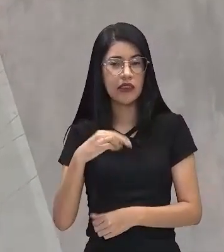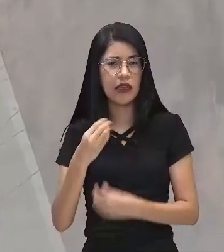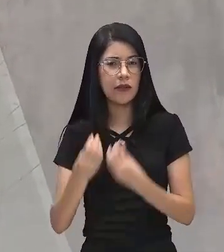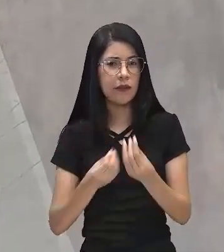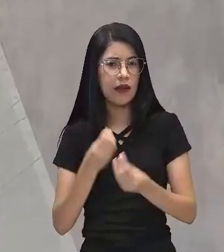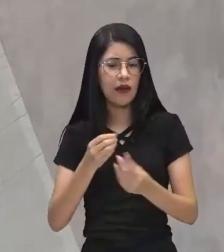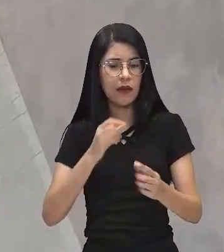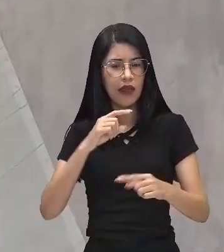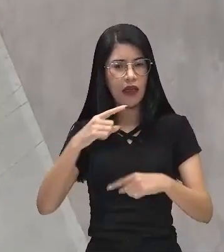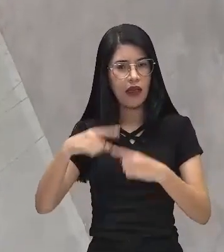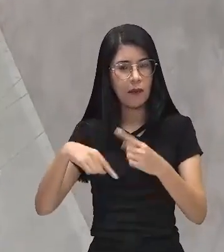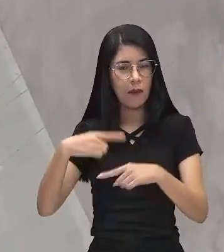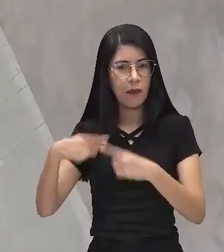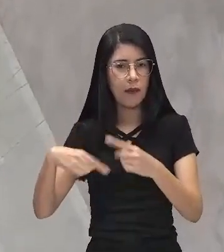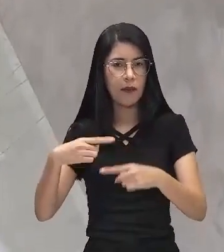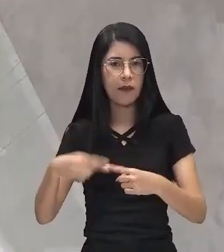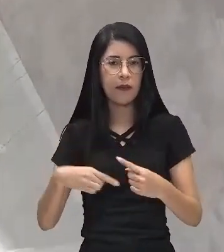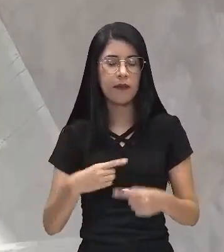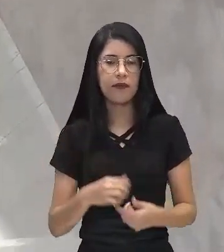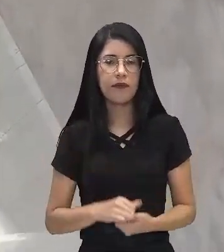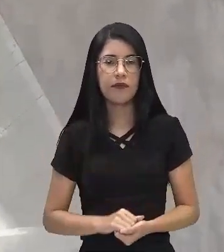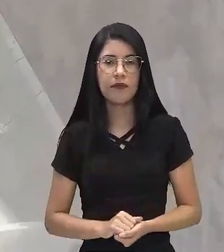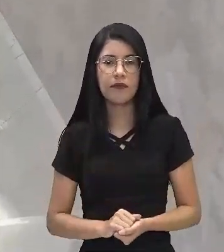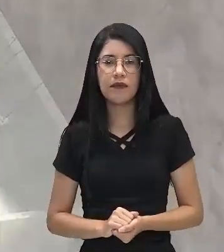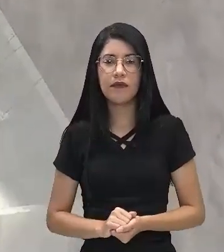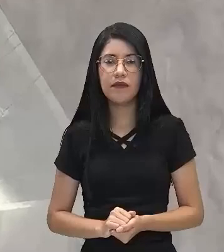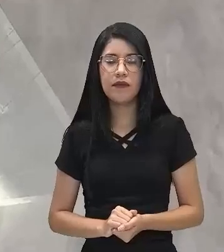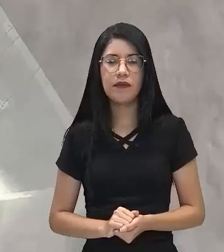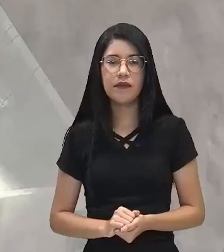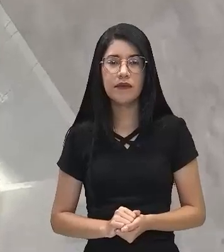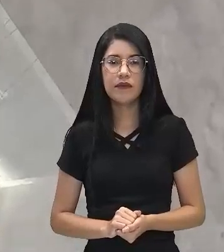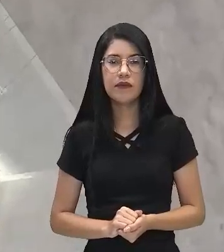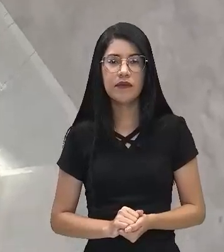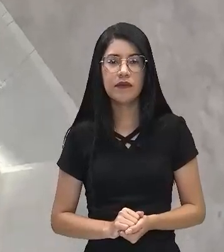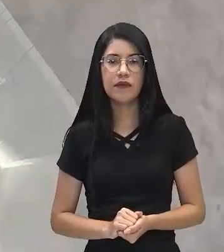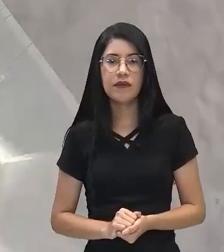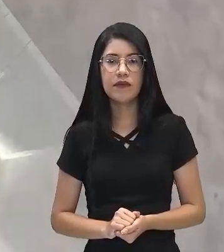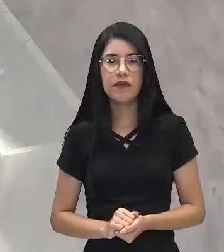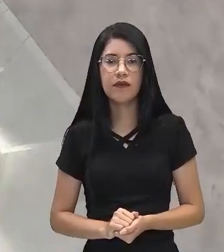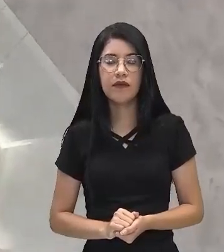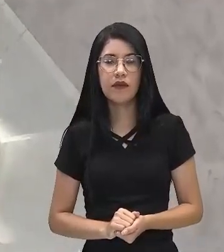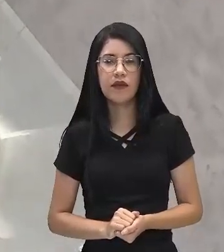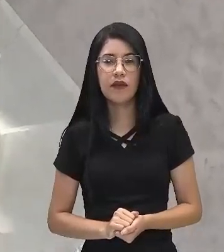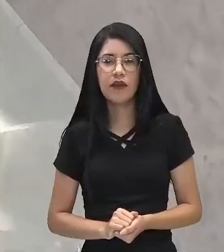essa transformação de energia acontece lá dentro da barragem? Dá só uma olhada comigo, olha só.